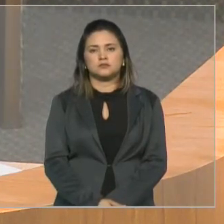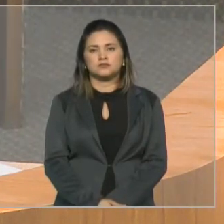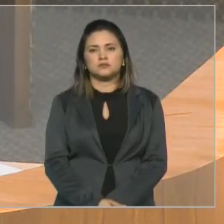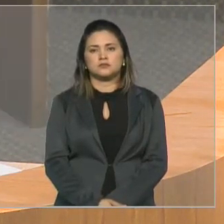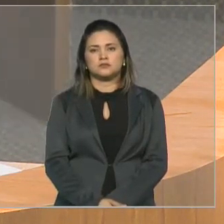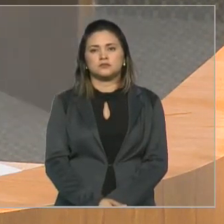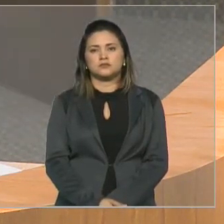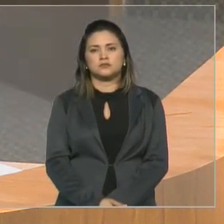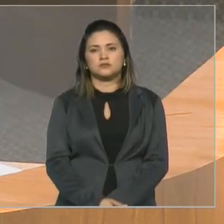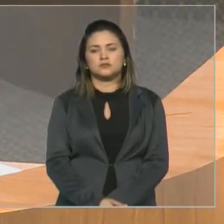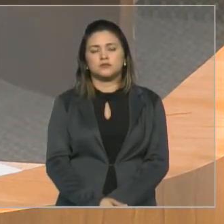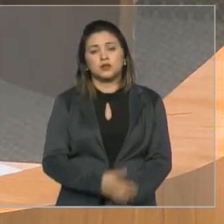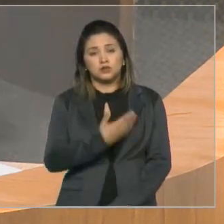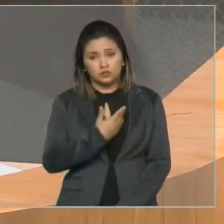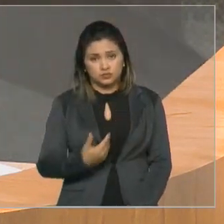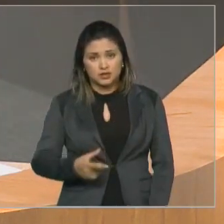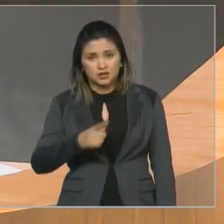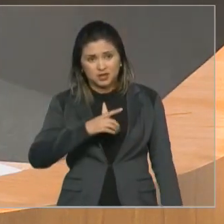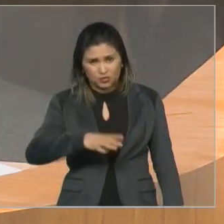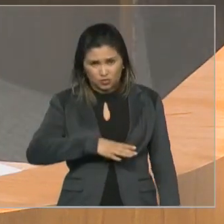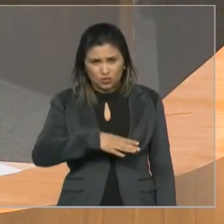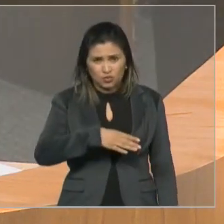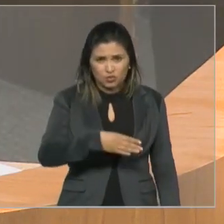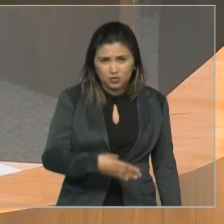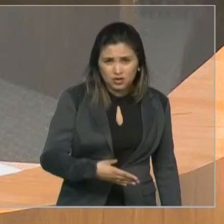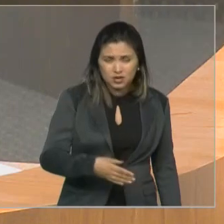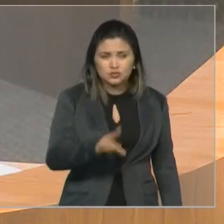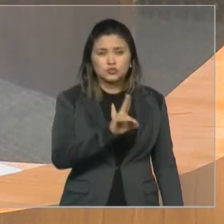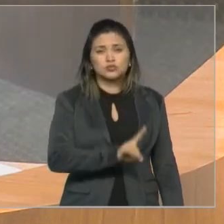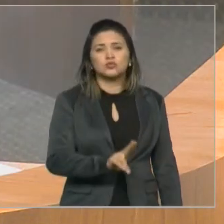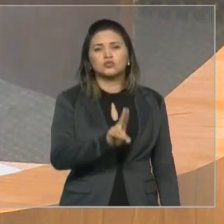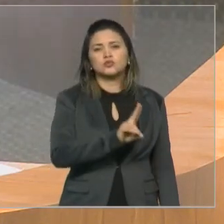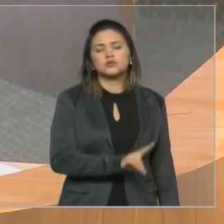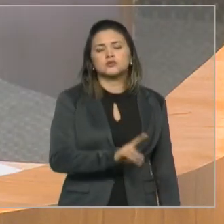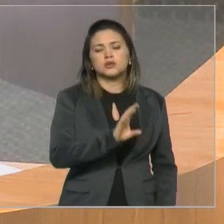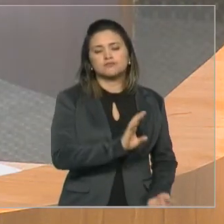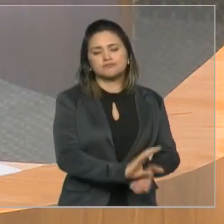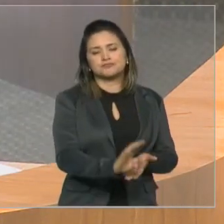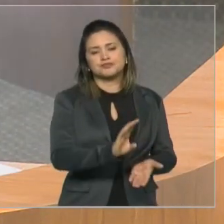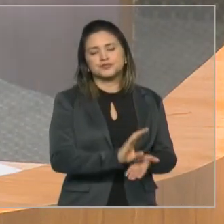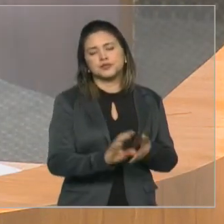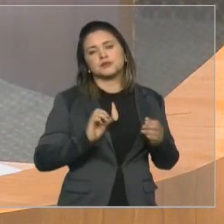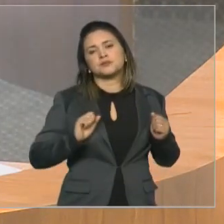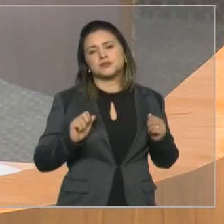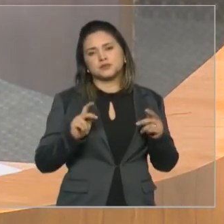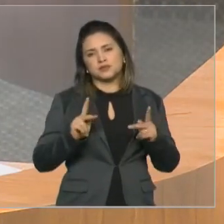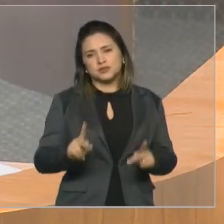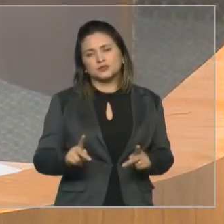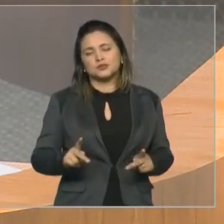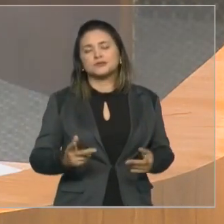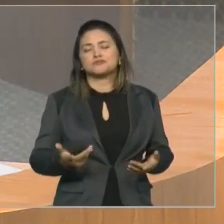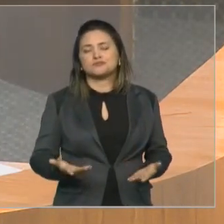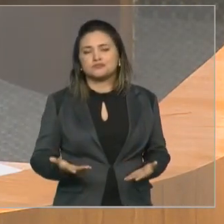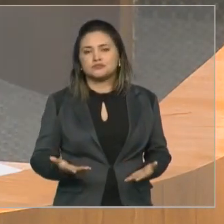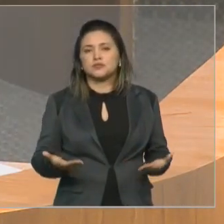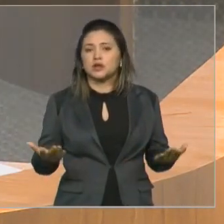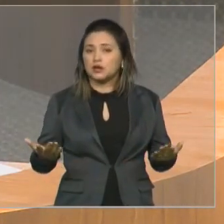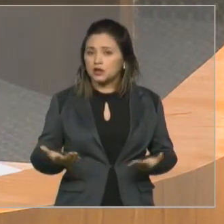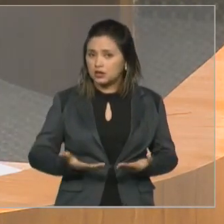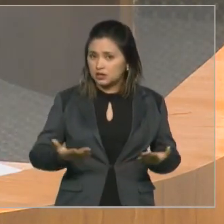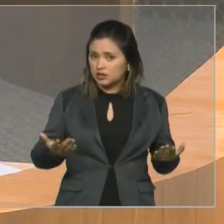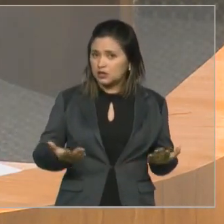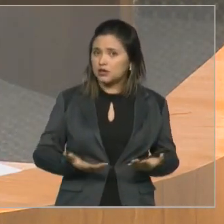mexer no dinheiro da Previdência, no dinheiro dos aposentados, e agora faz os malabarismos para fugir da